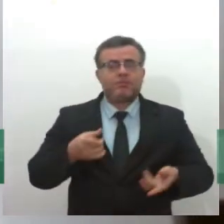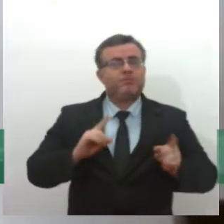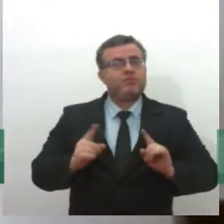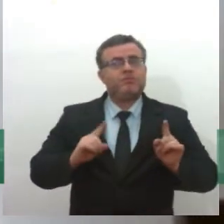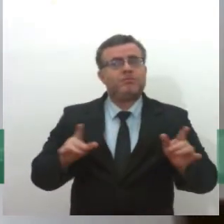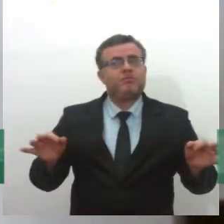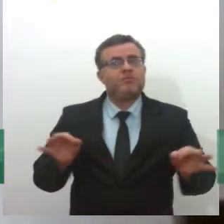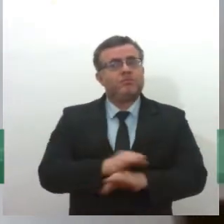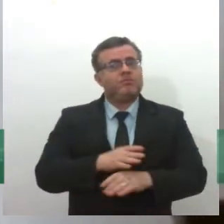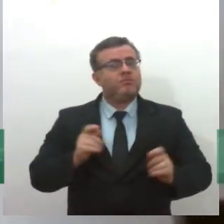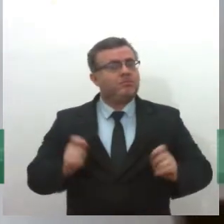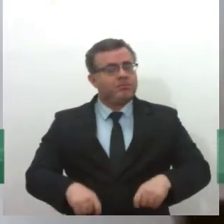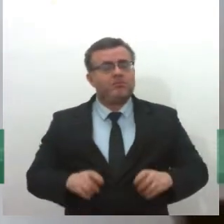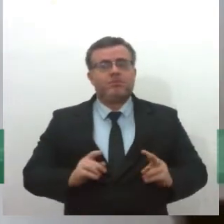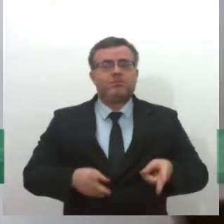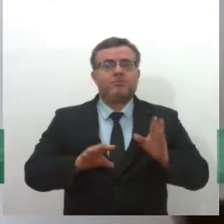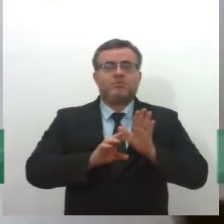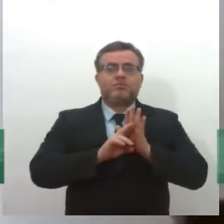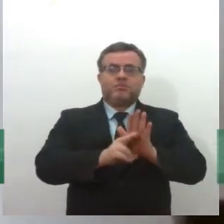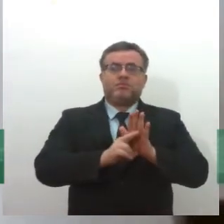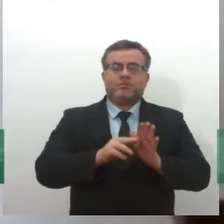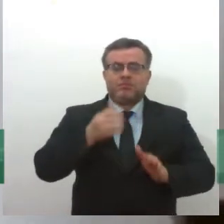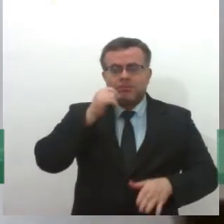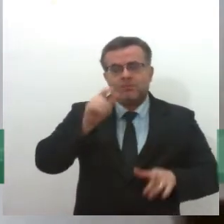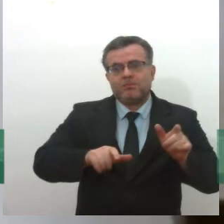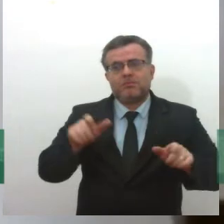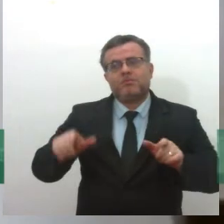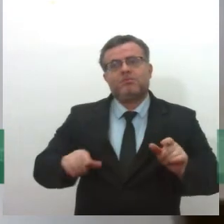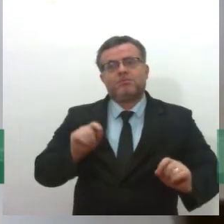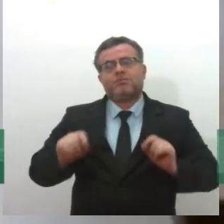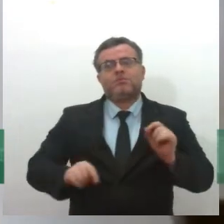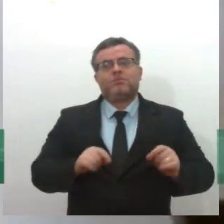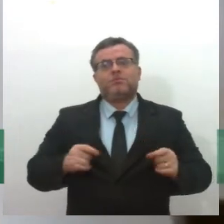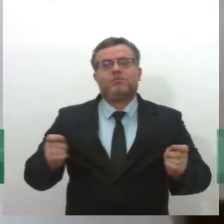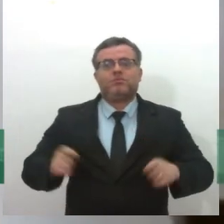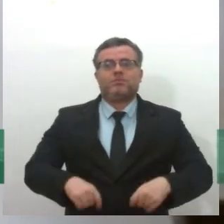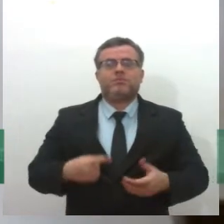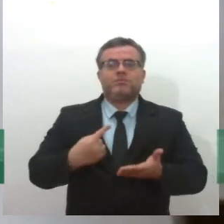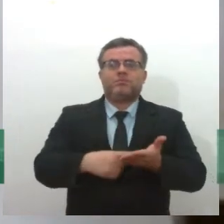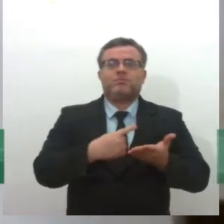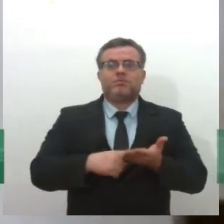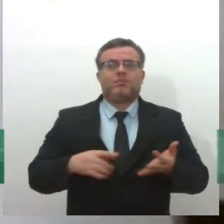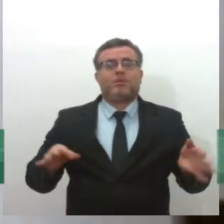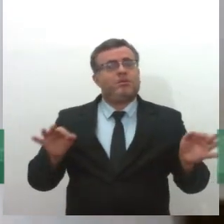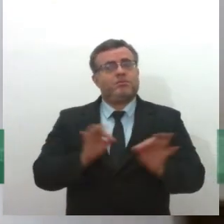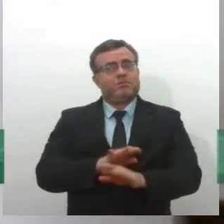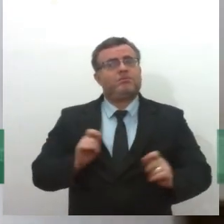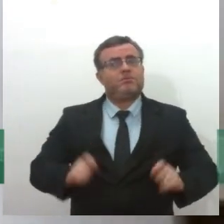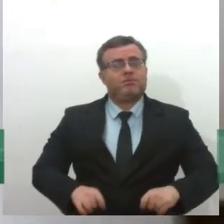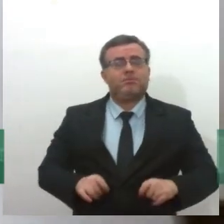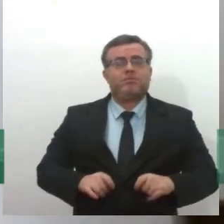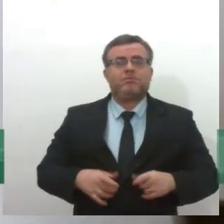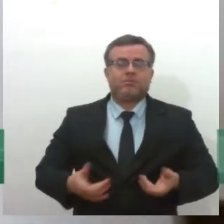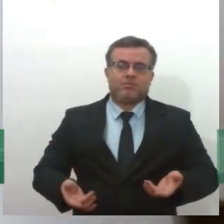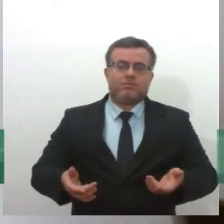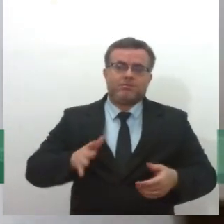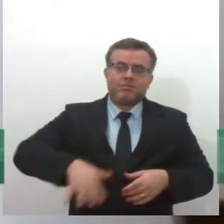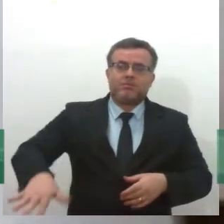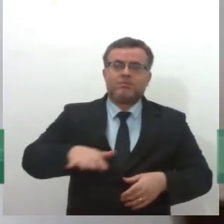adverso, para garantir essa representação feminina mais ampla e da população negra de forma mais ampla nos espaços da